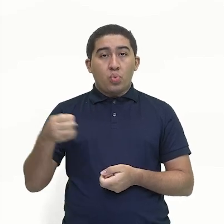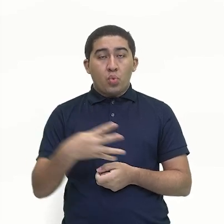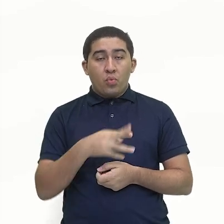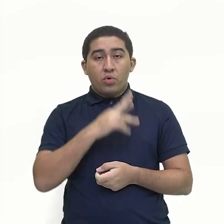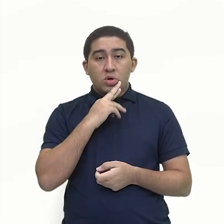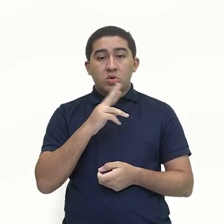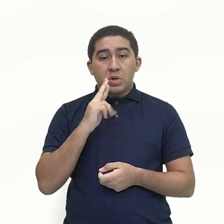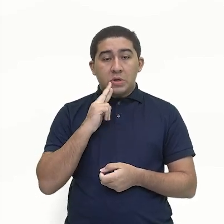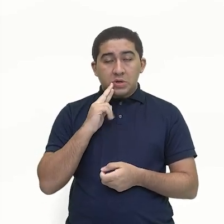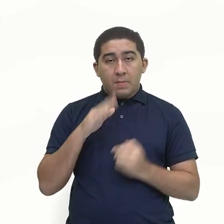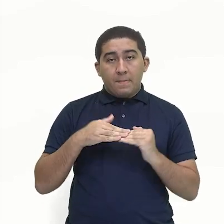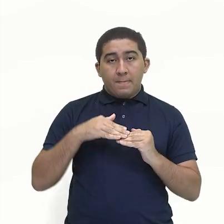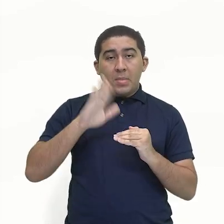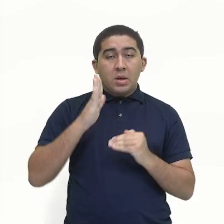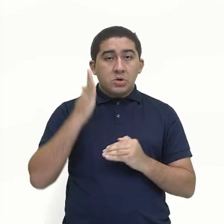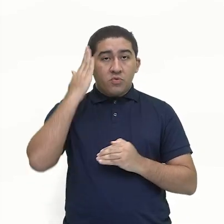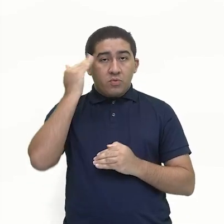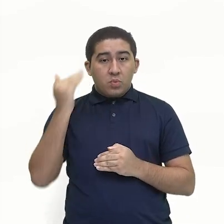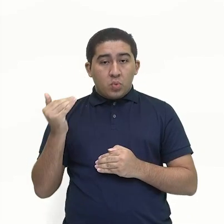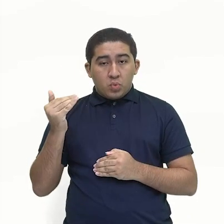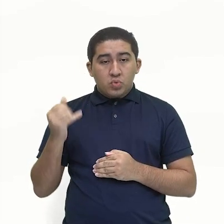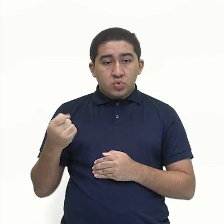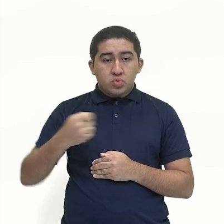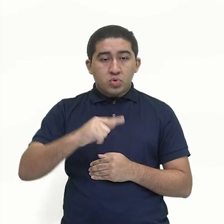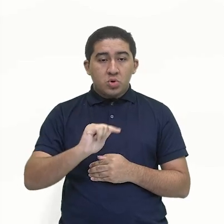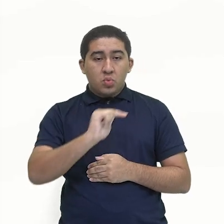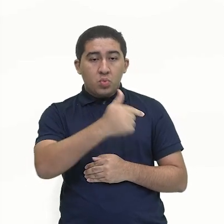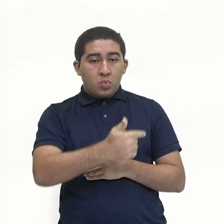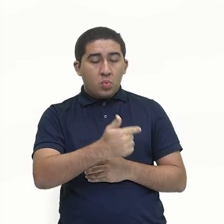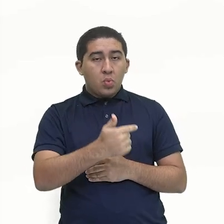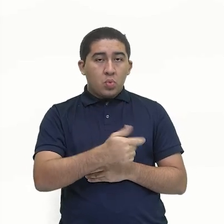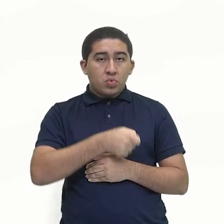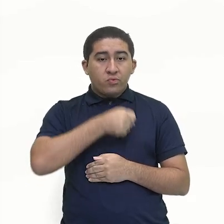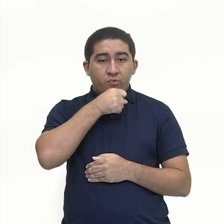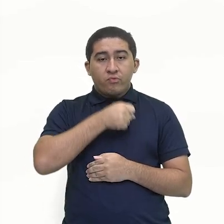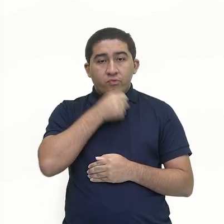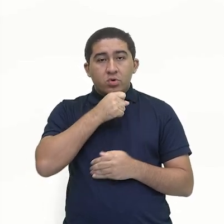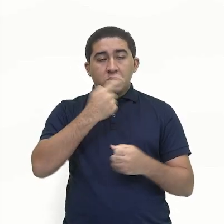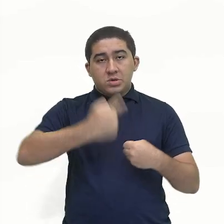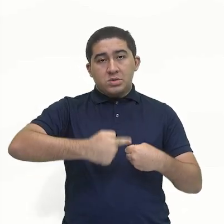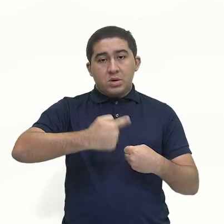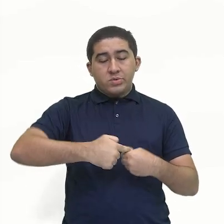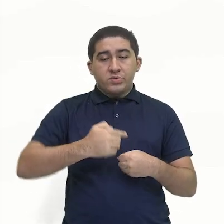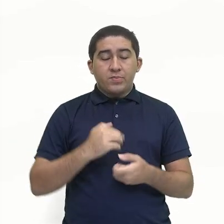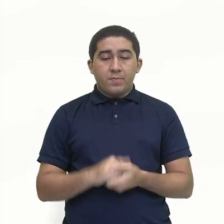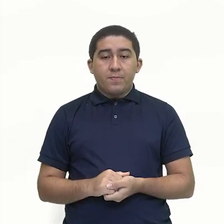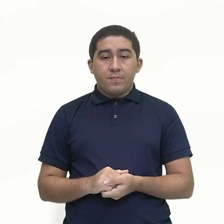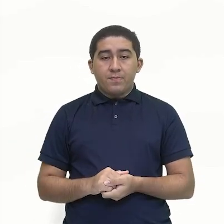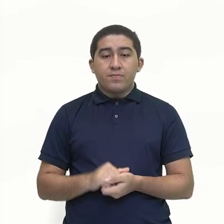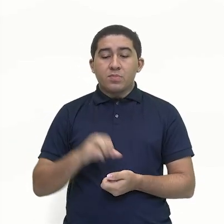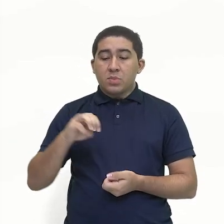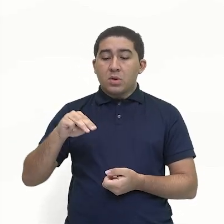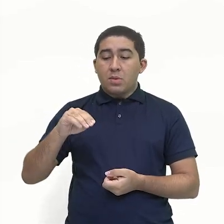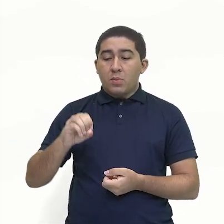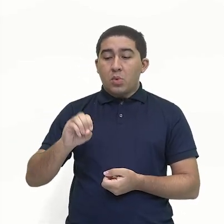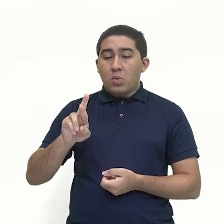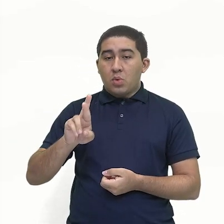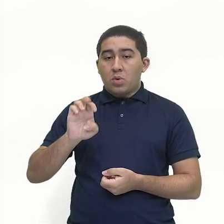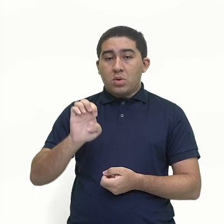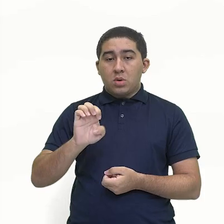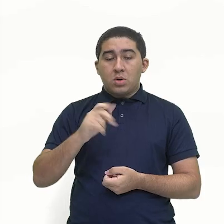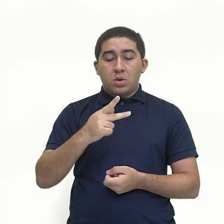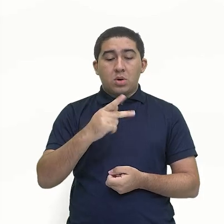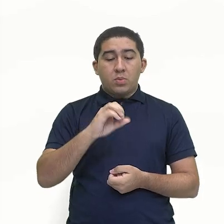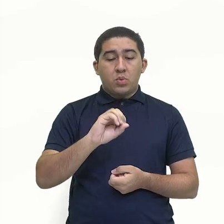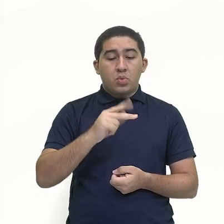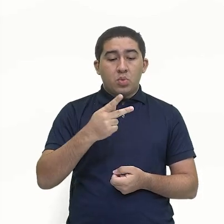novo restaurante é mais, olha só, o adjetivo, more popular than, popular. Esse aqui é